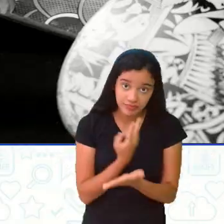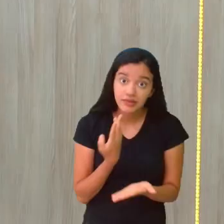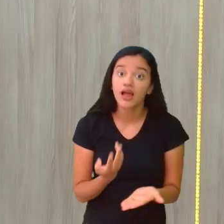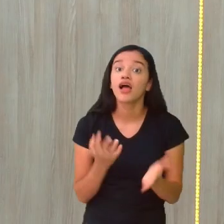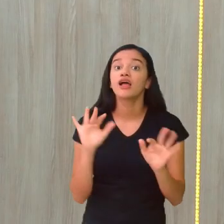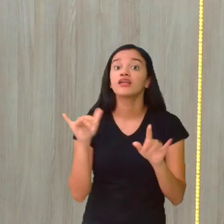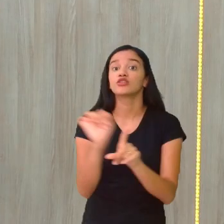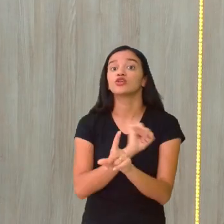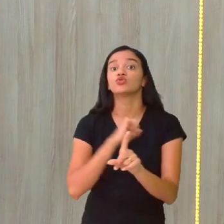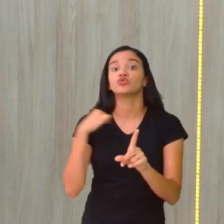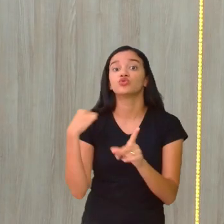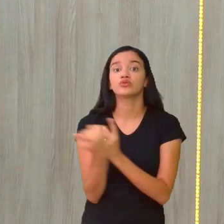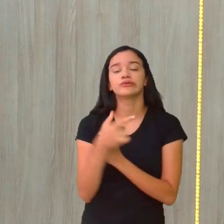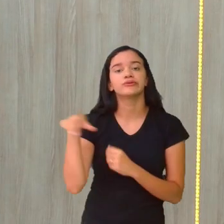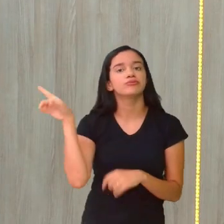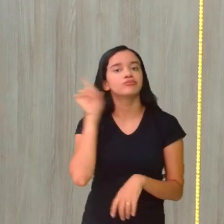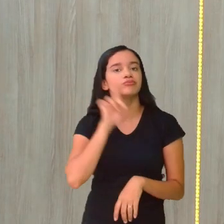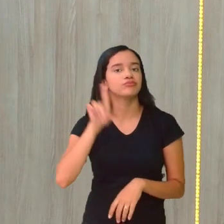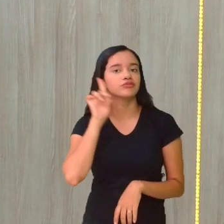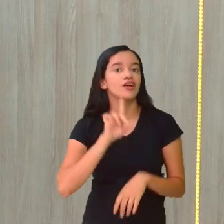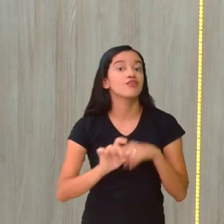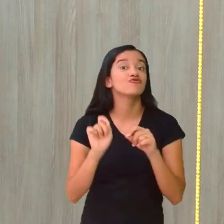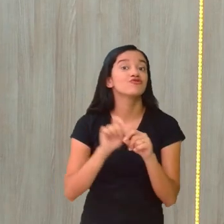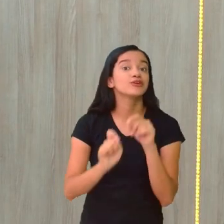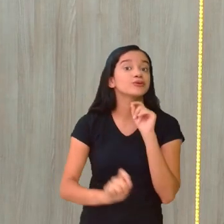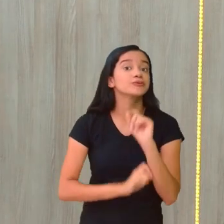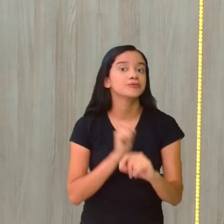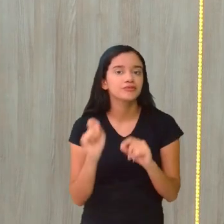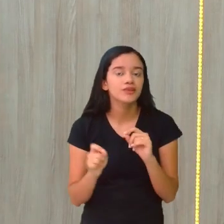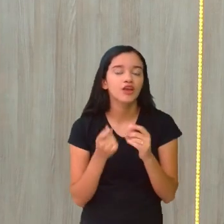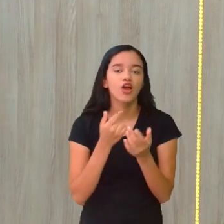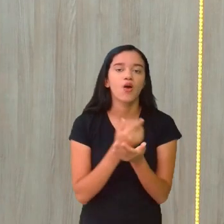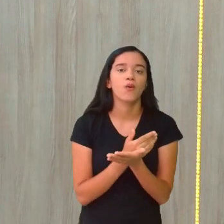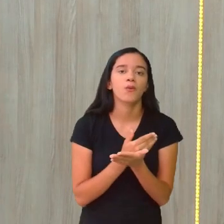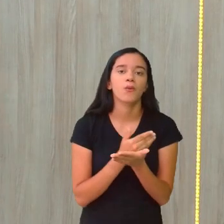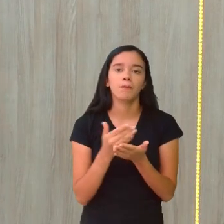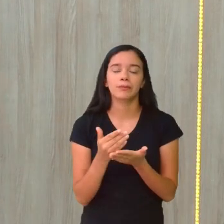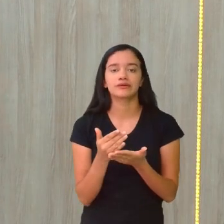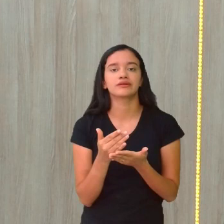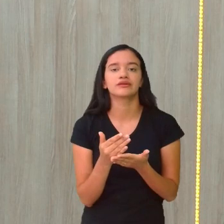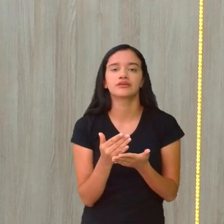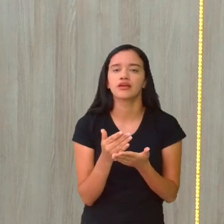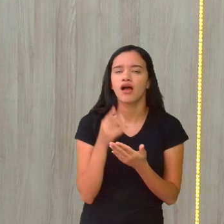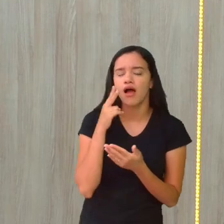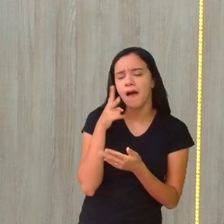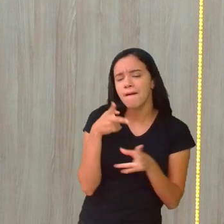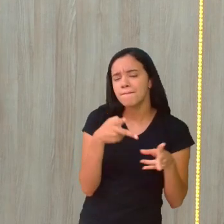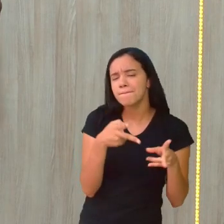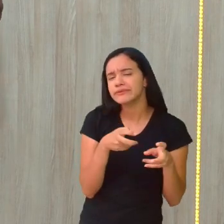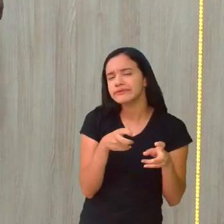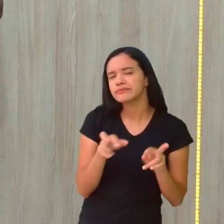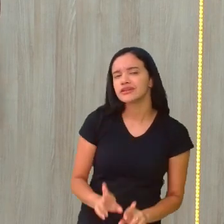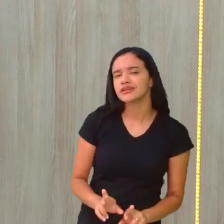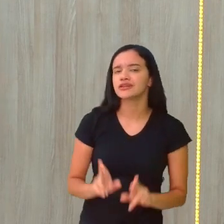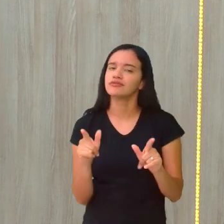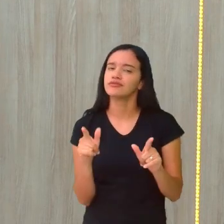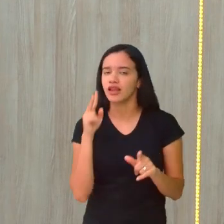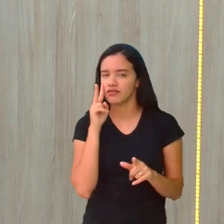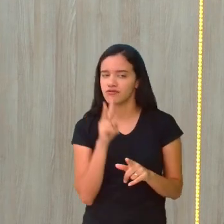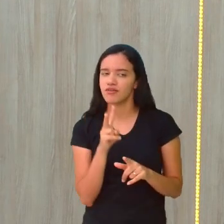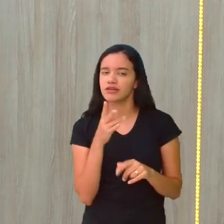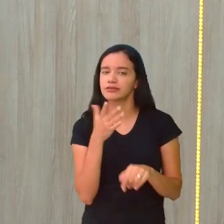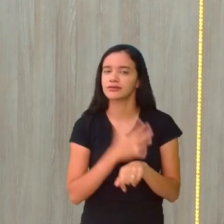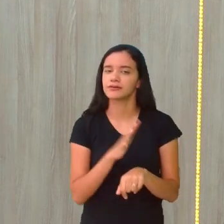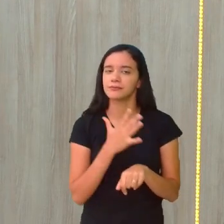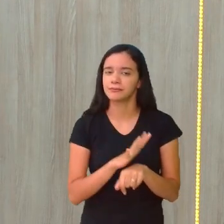essa sociedade aí norte-americana, ela foi começando a meio que olhar de uma forma diferente e ver essa prática